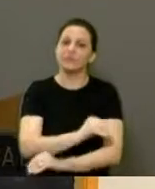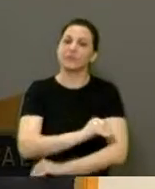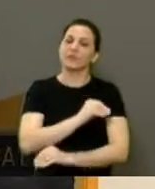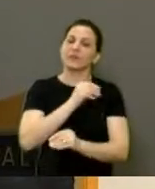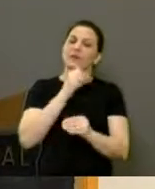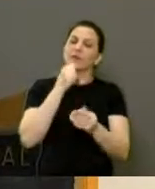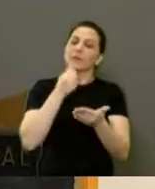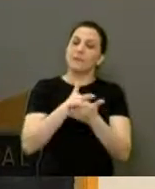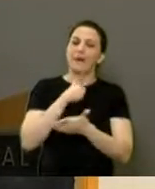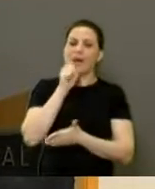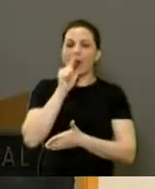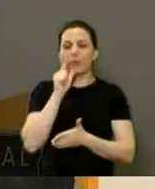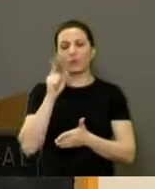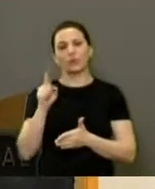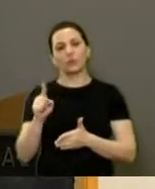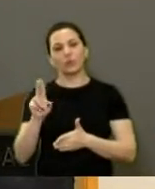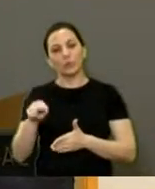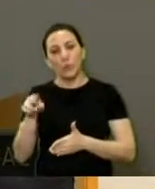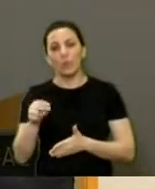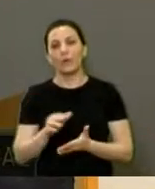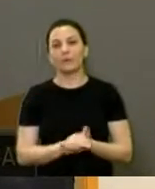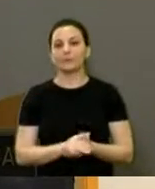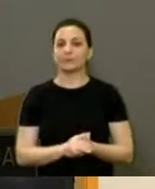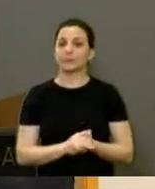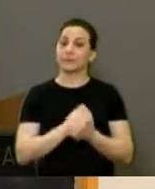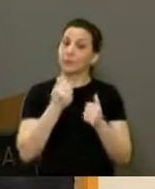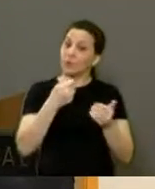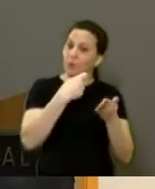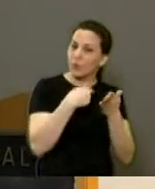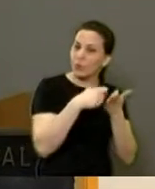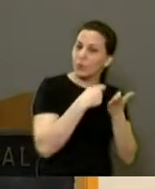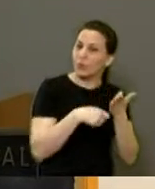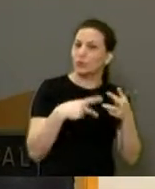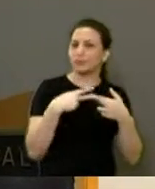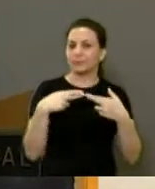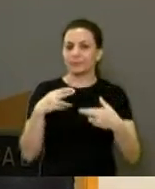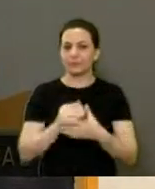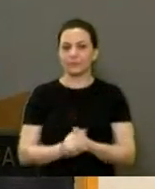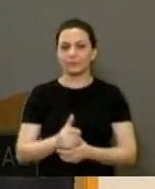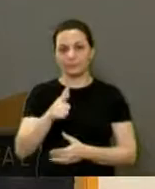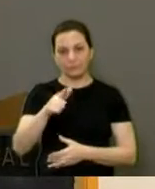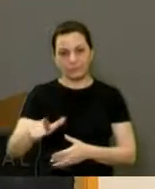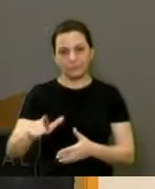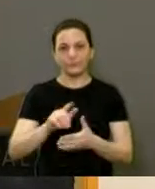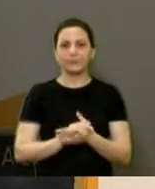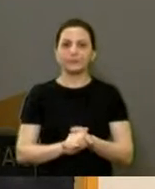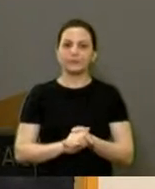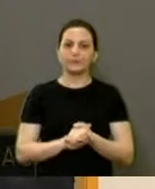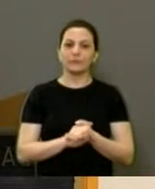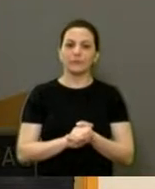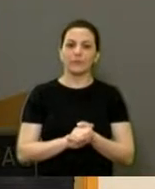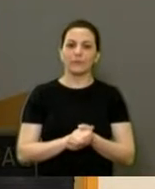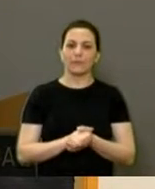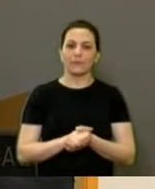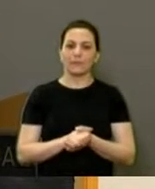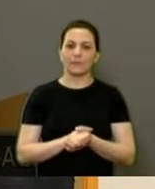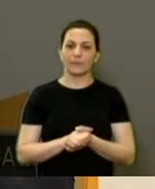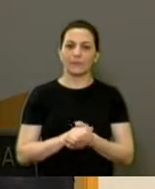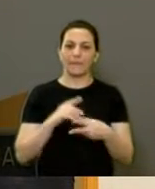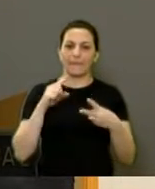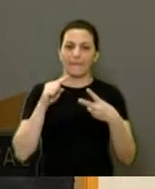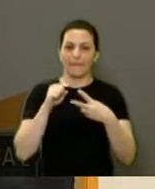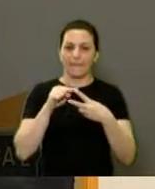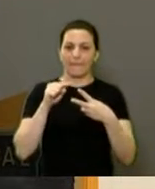estamos fazendo uma indicação ao prefeito para corrigir esse tipo de atuação. Outra coisa foi que eu coloquei